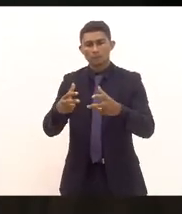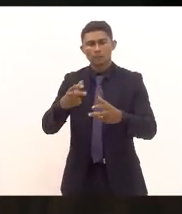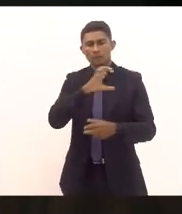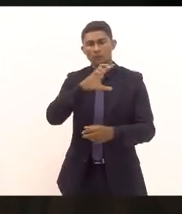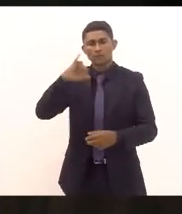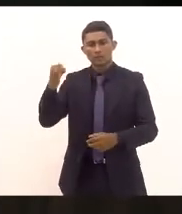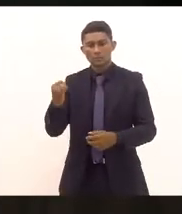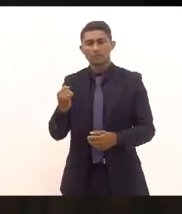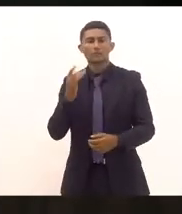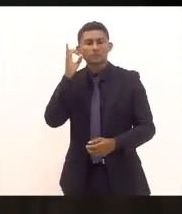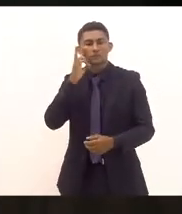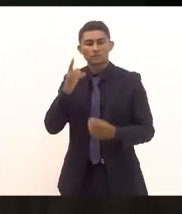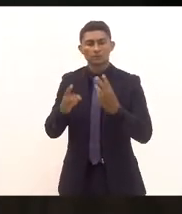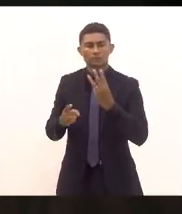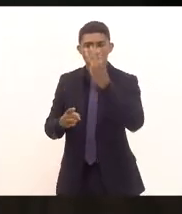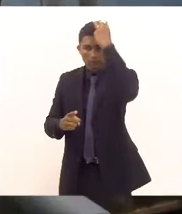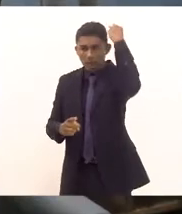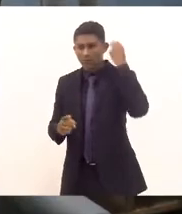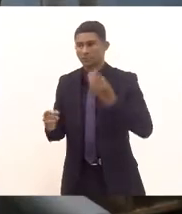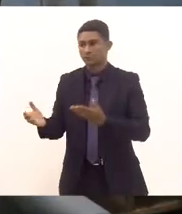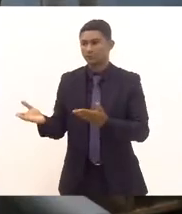notícia que tá mas Pacheco